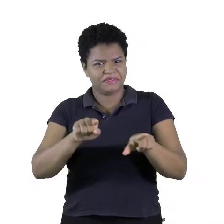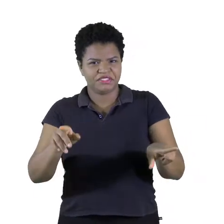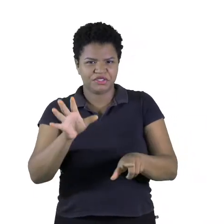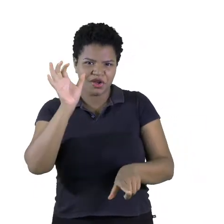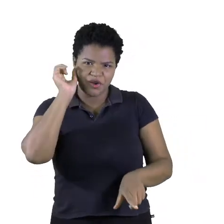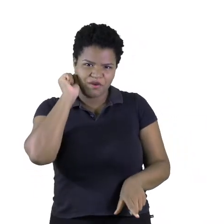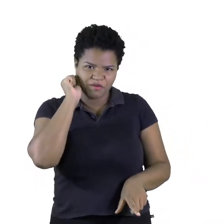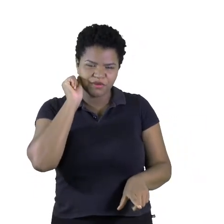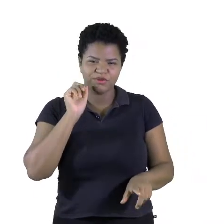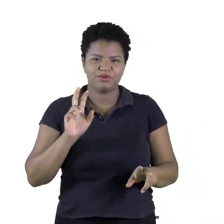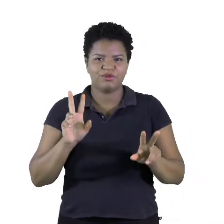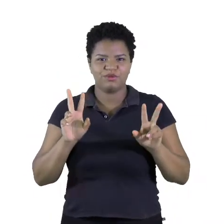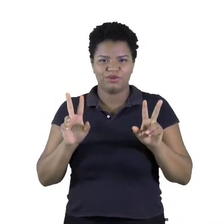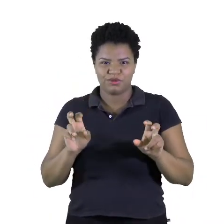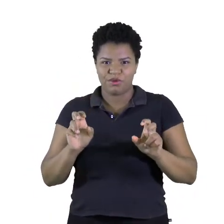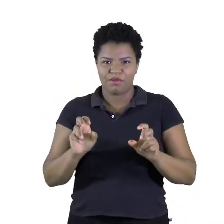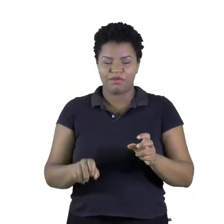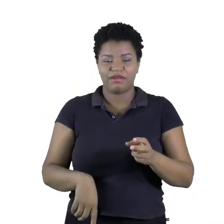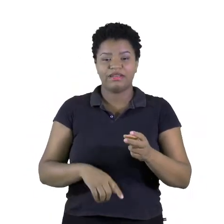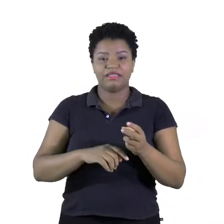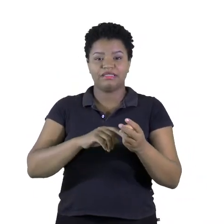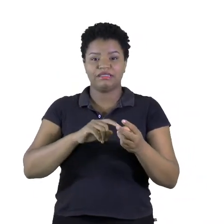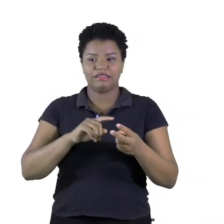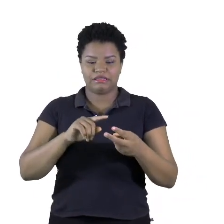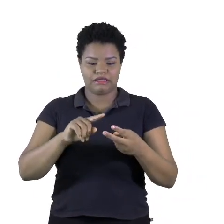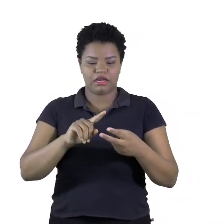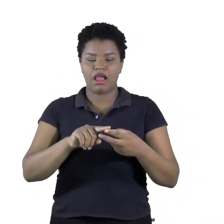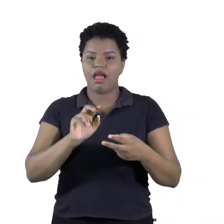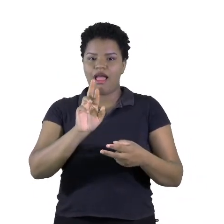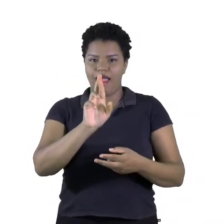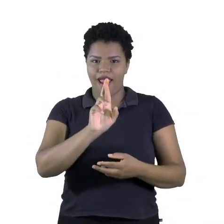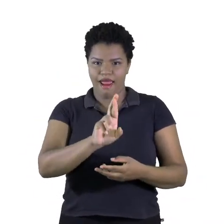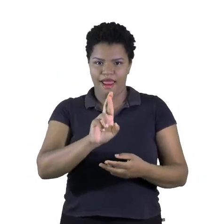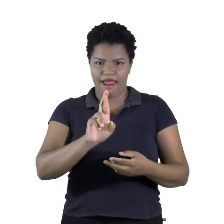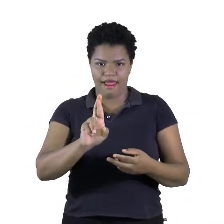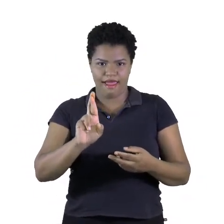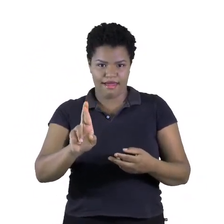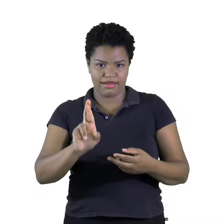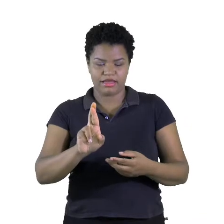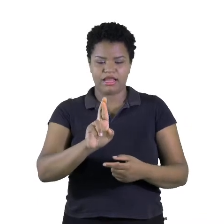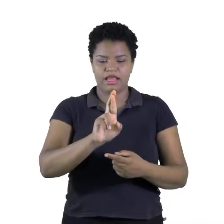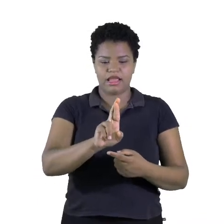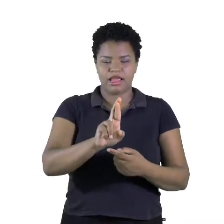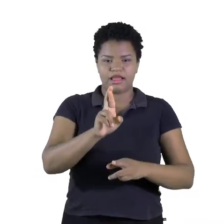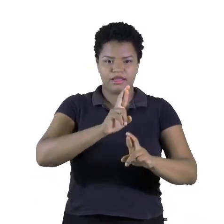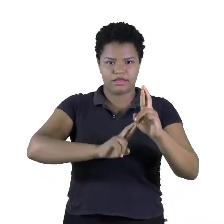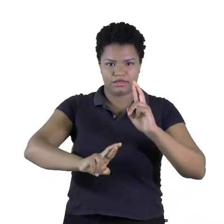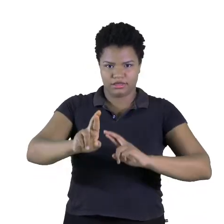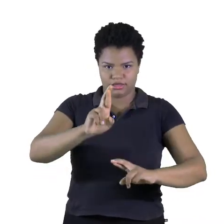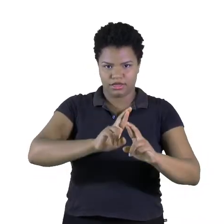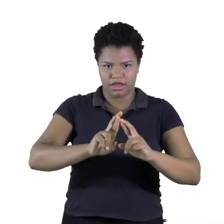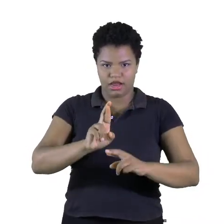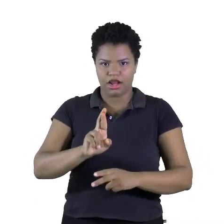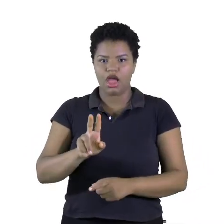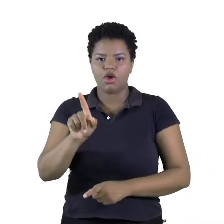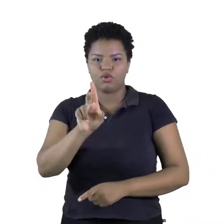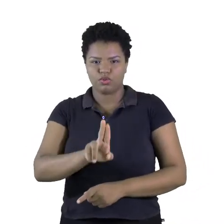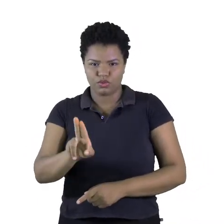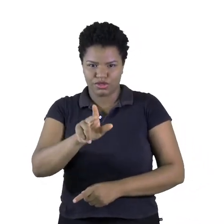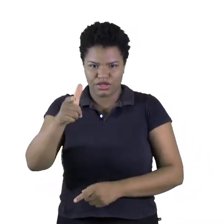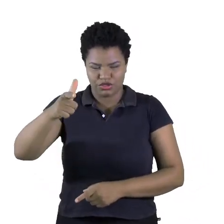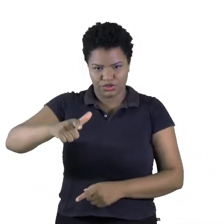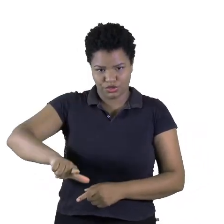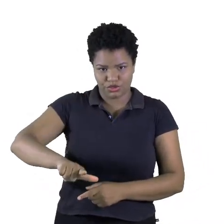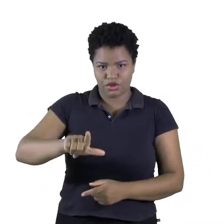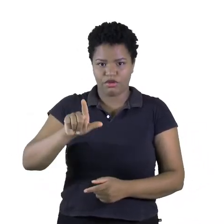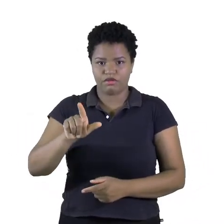3 R's? Que são reciclar, reutilizar e reduzir, tá? Os 3 R's, se a gente aplicar eles na